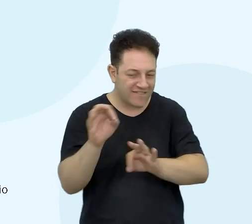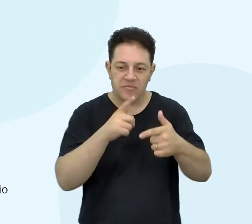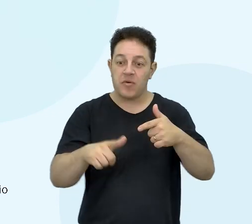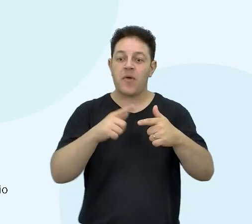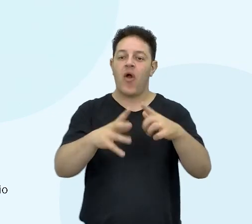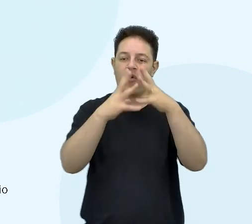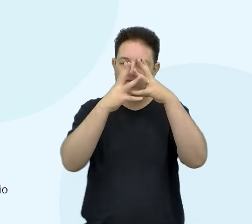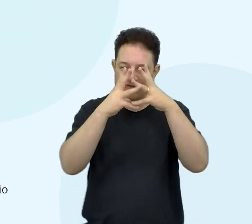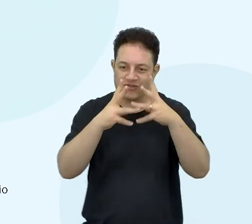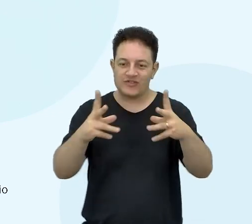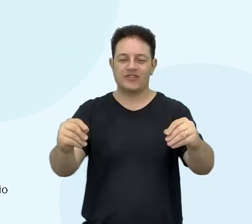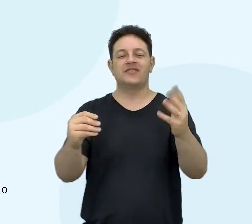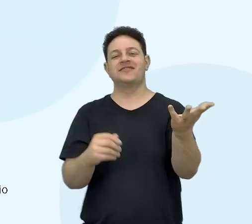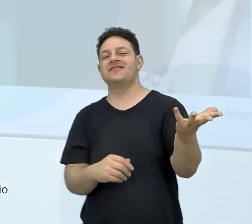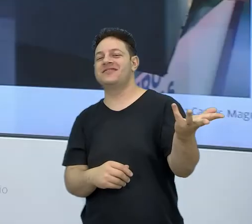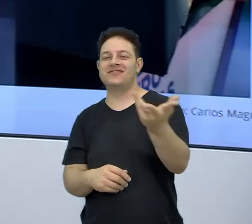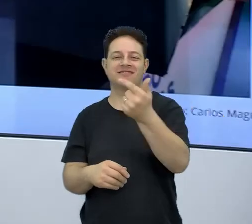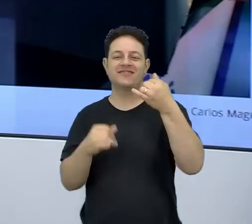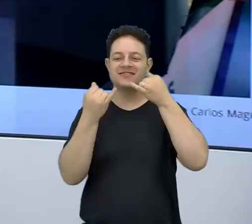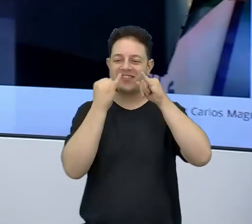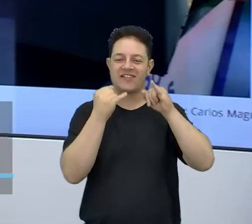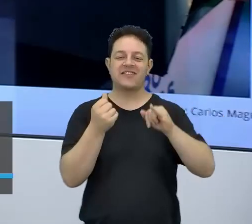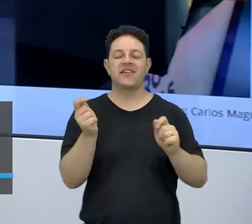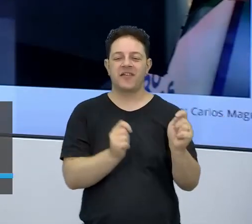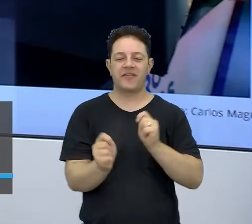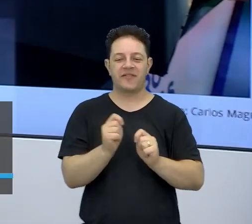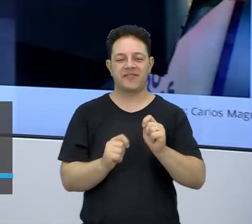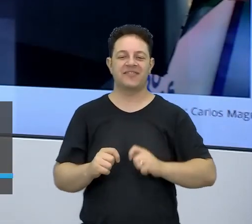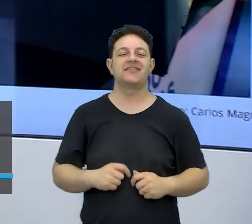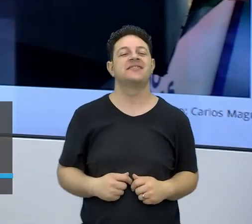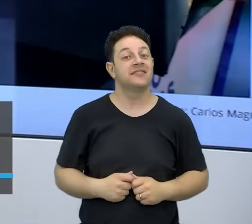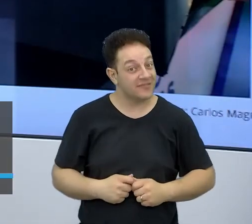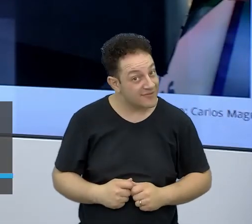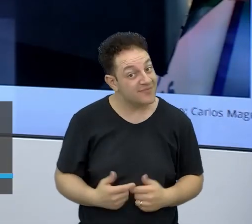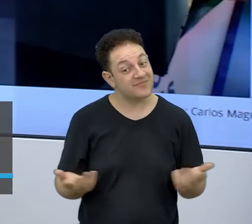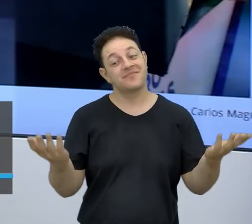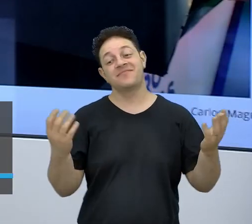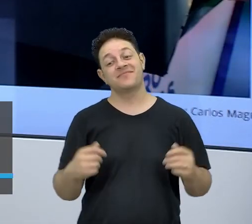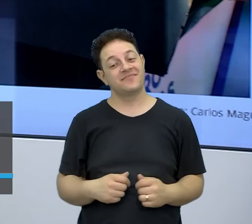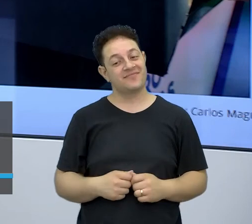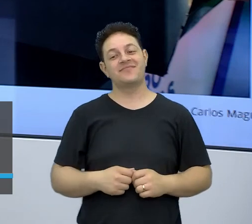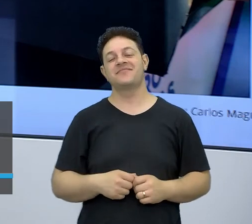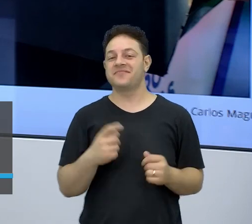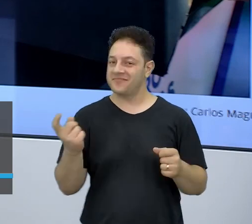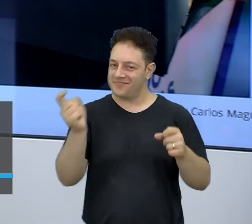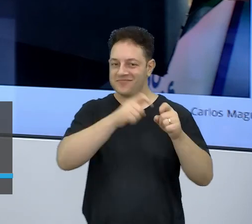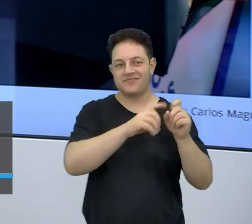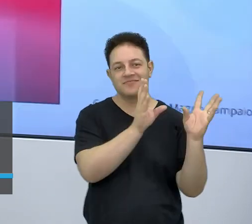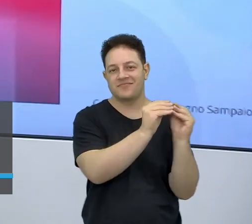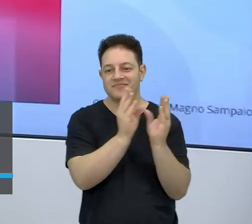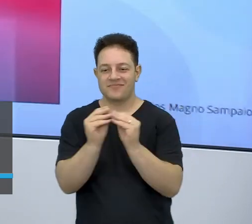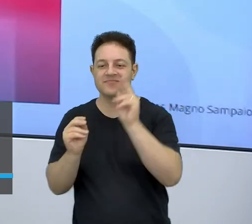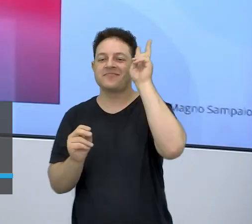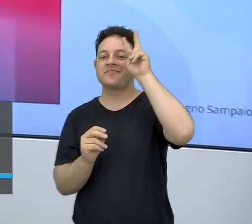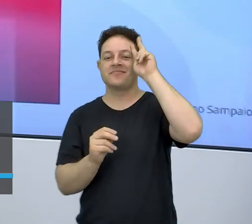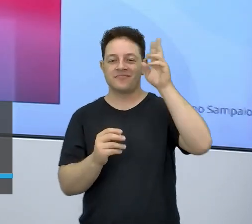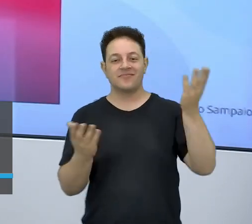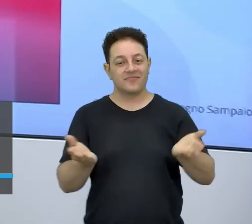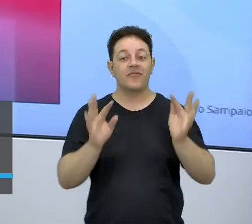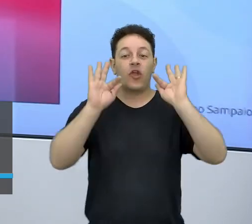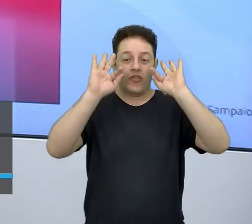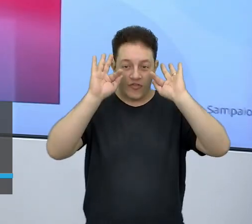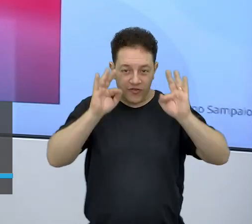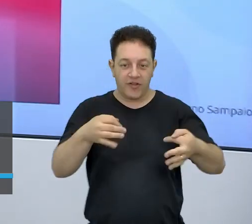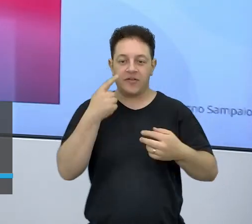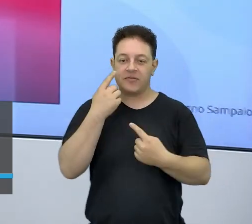seu problema de eficiência energética. É isso, gente. A retomada é isso daí. Chegamos até o nosso projeto